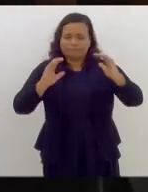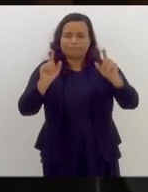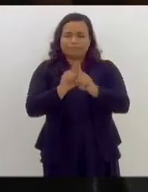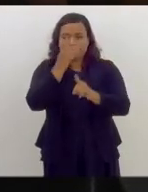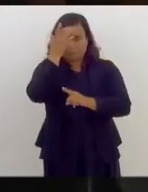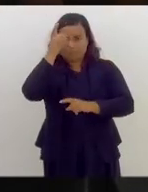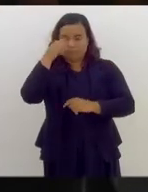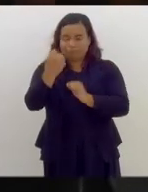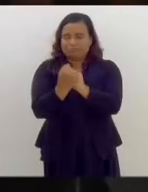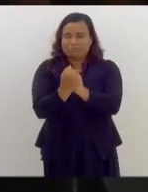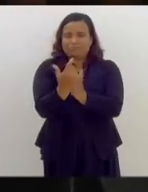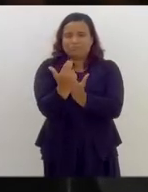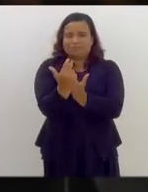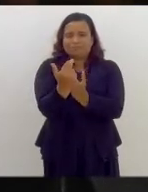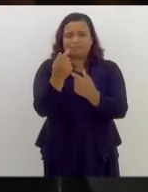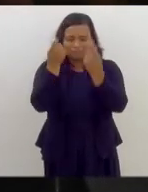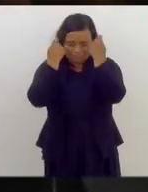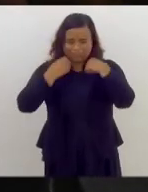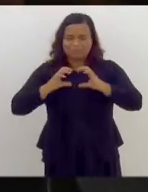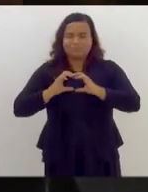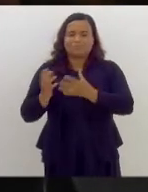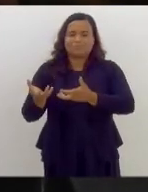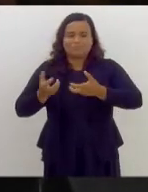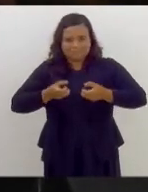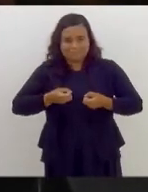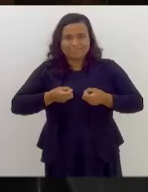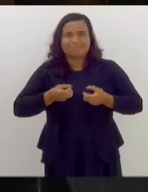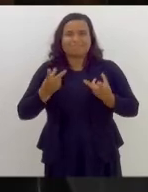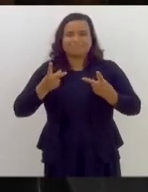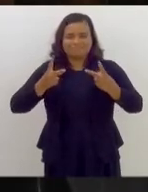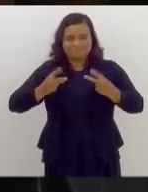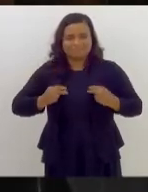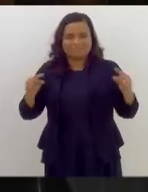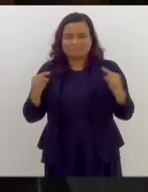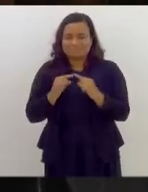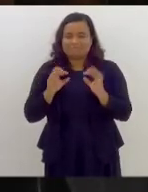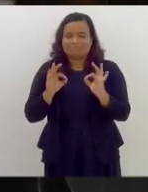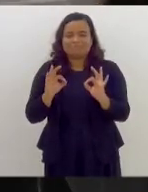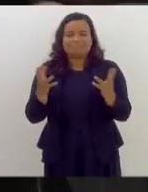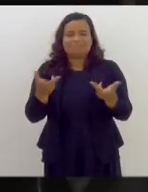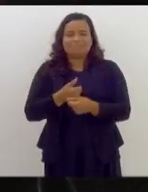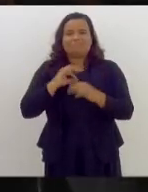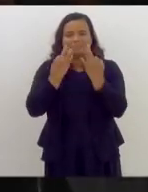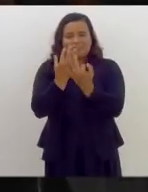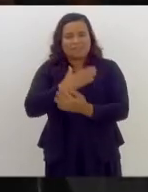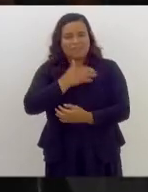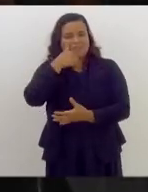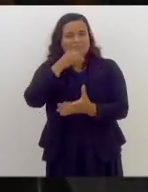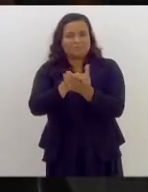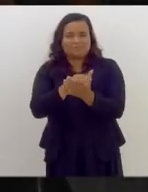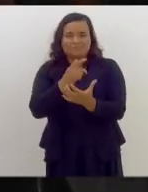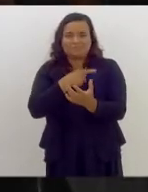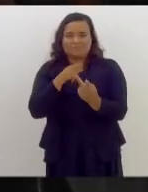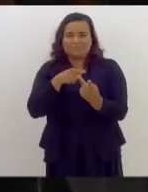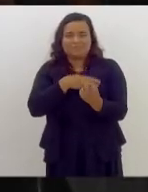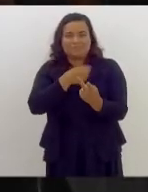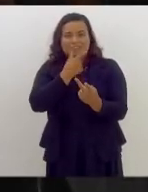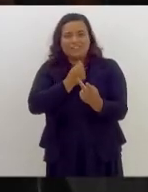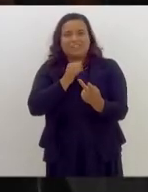receberam essa grande comenda, minha família, minha esposa, meu